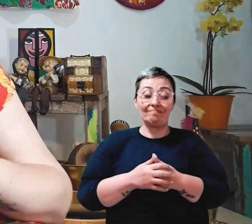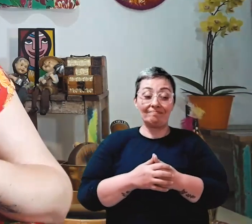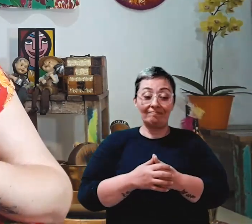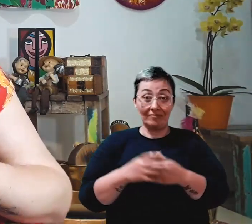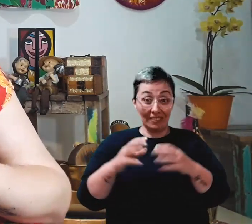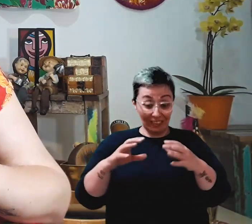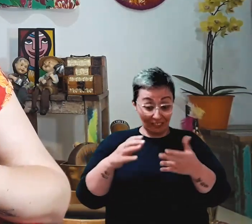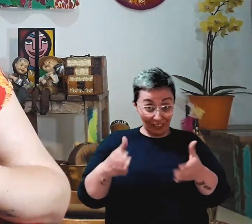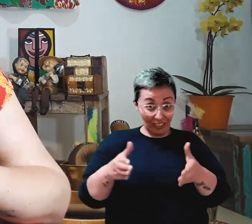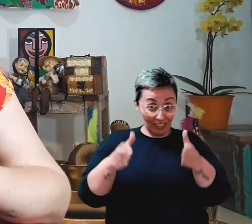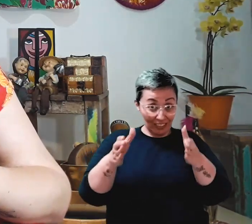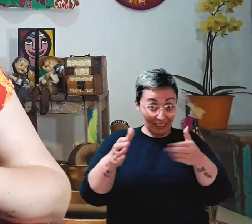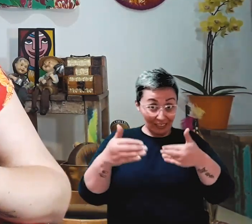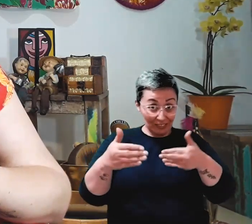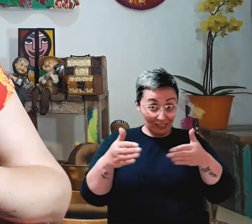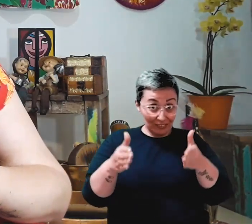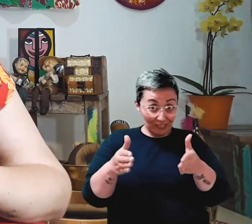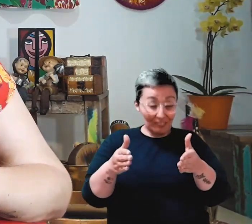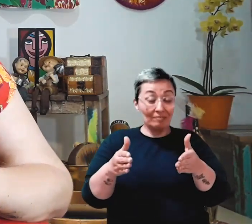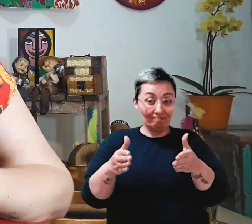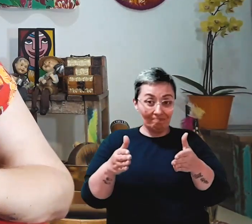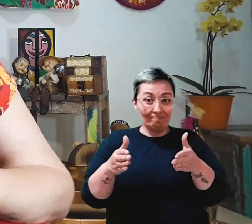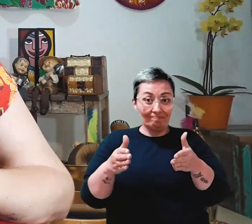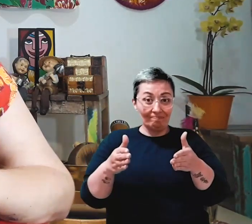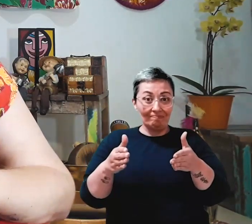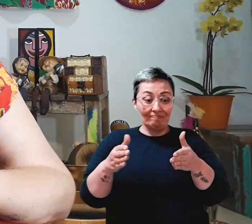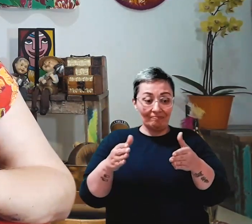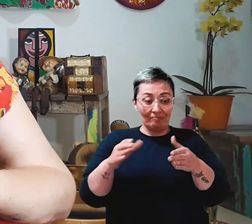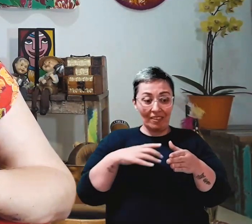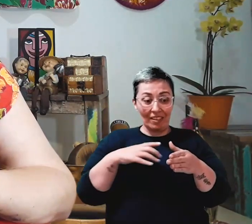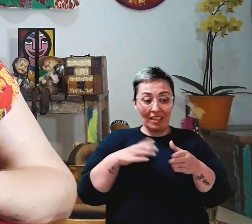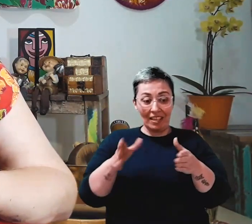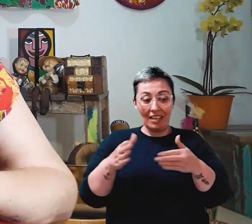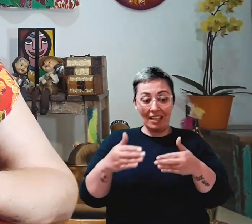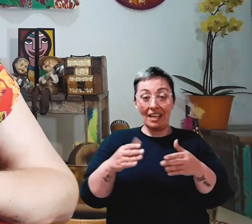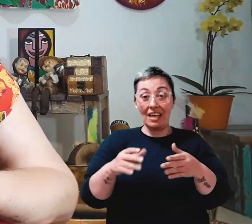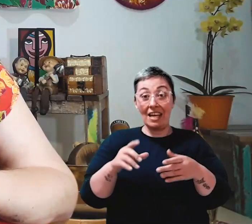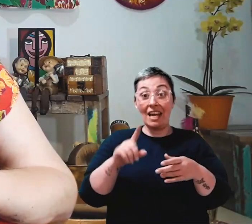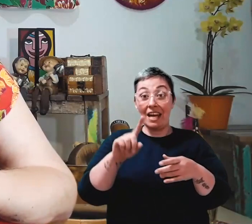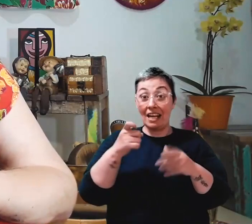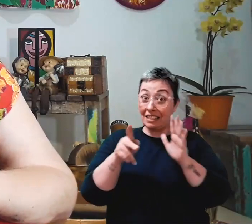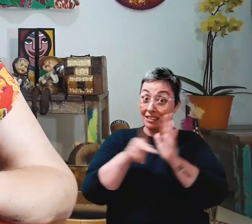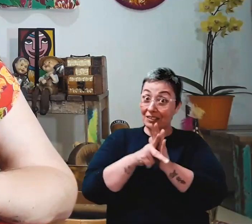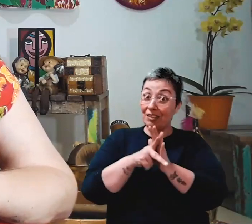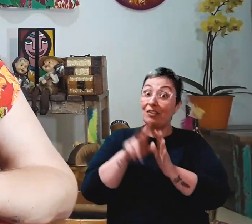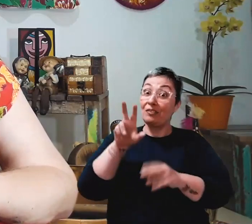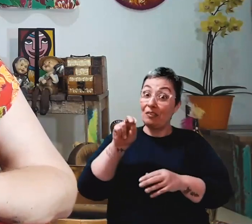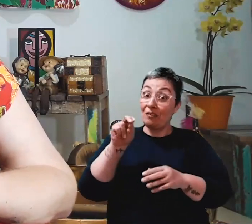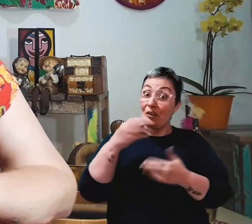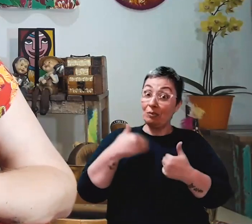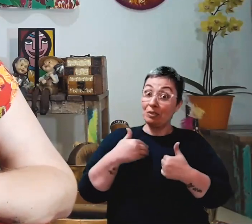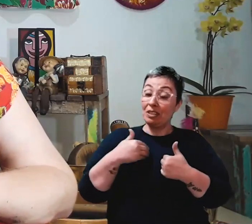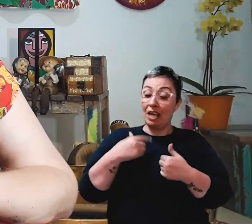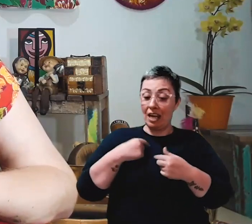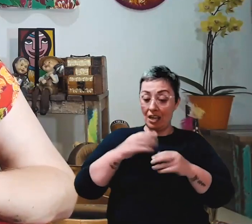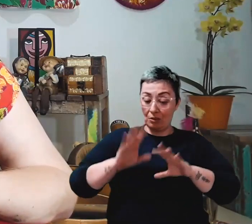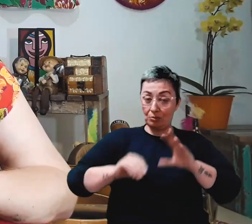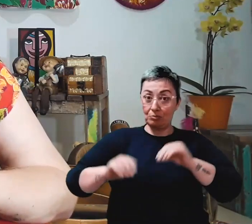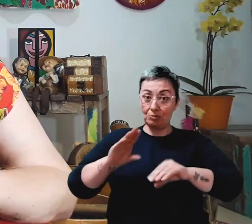Estão vendo essa caixinha? Essa caixinha era da minha avó. Eu mexendo